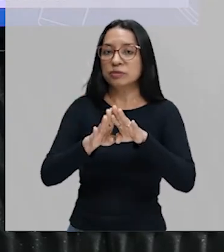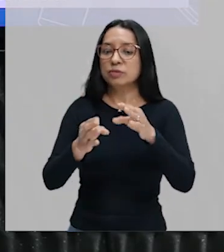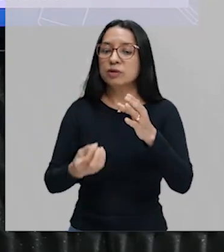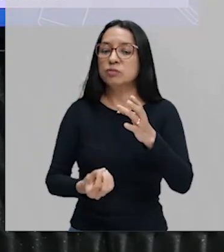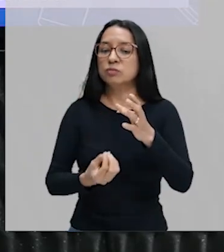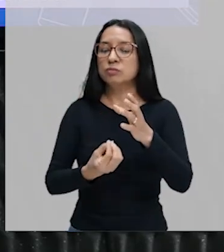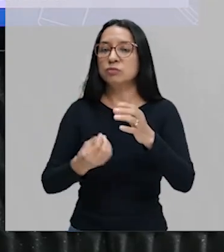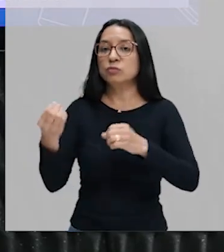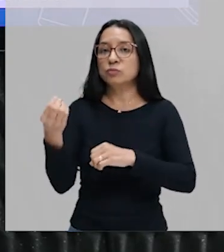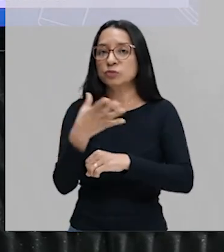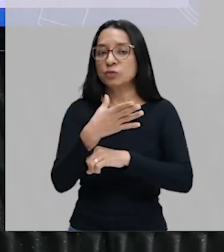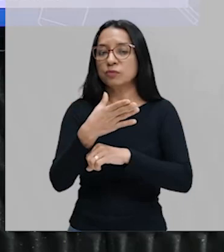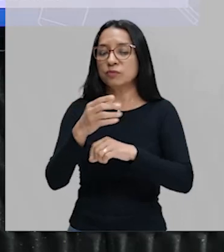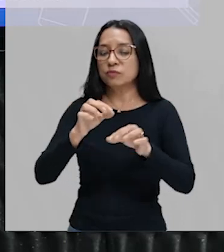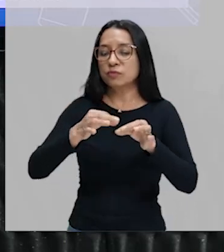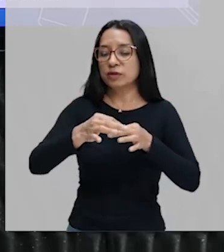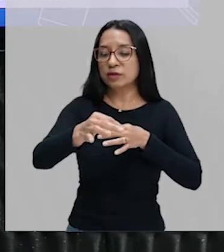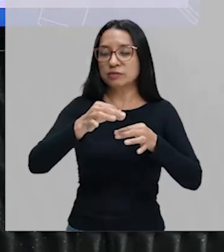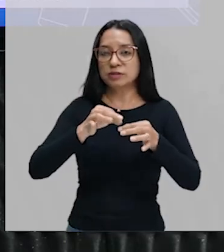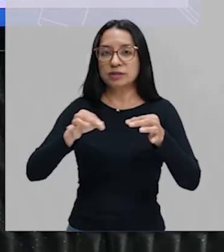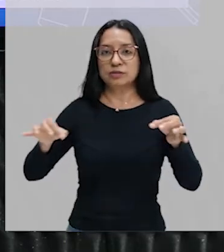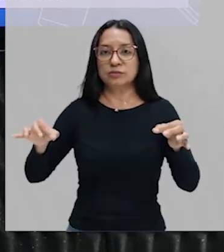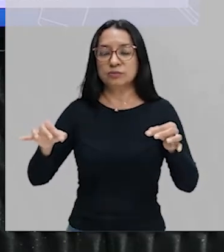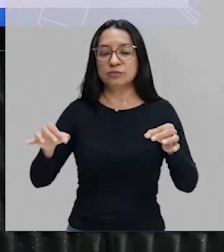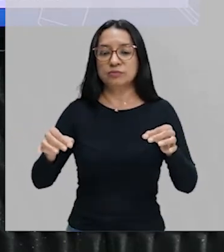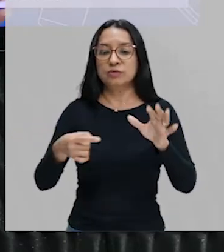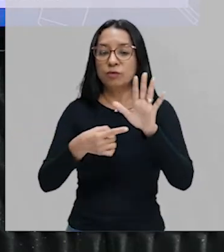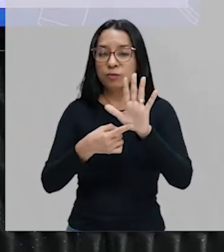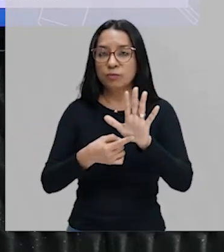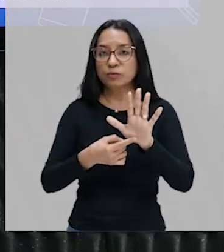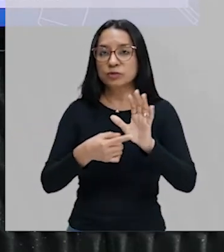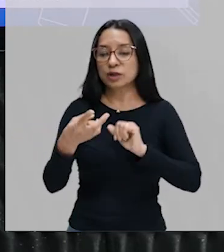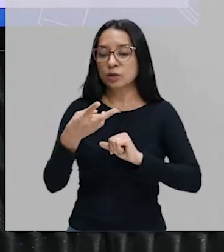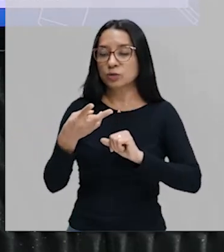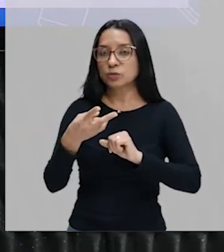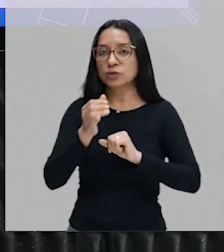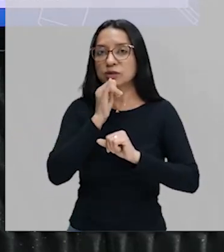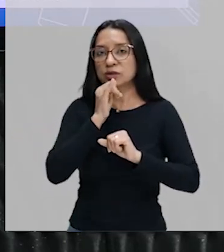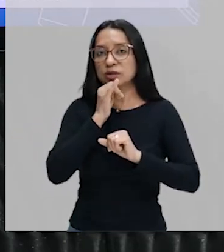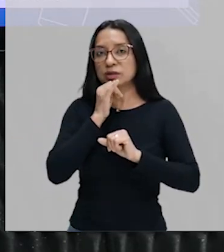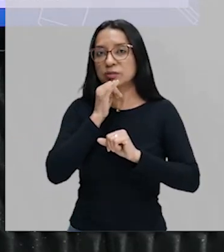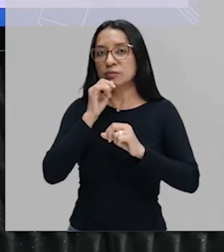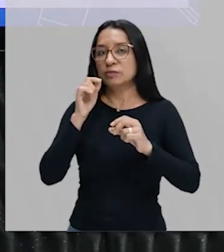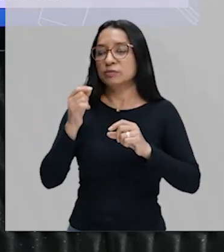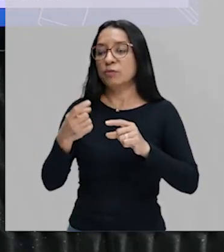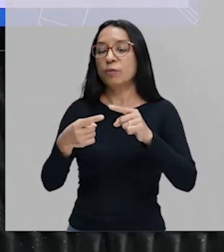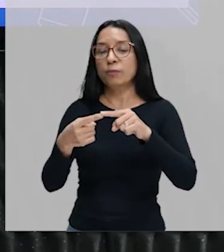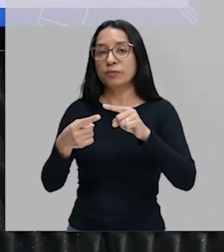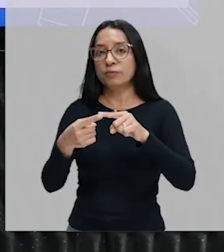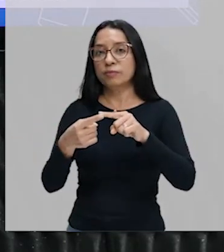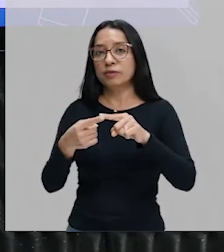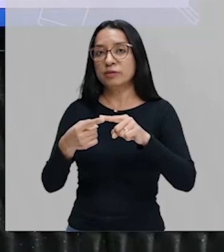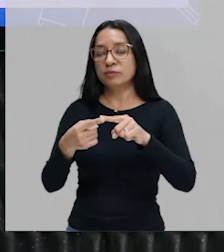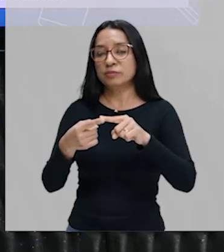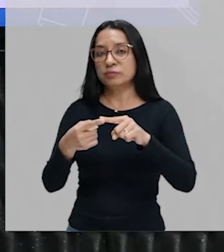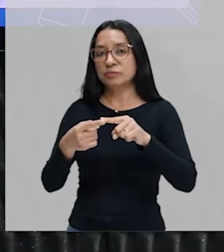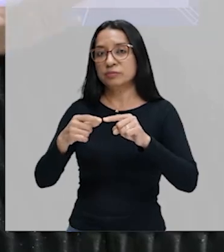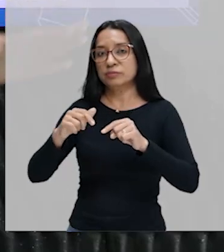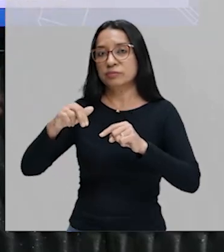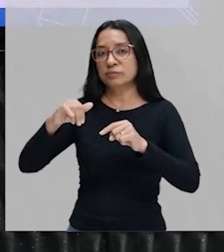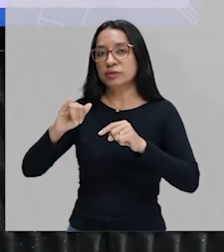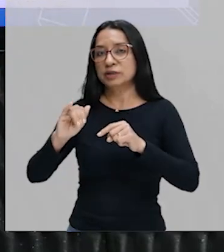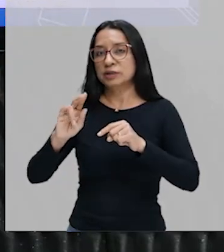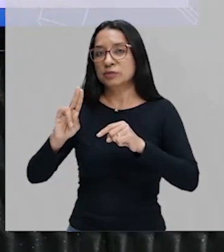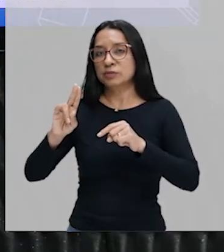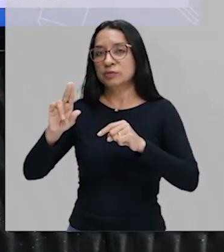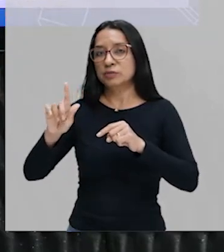novo território, tá certo? Eu vou dar dois exemplos aí. O primeiro deles é da antiga Iugoslávia, tá certo?